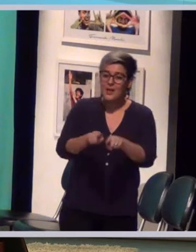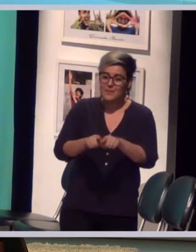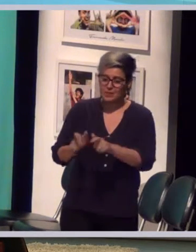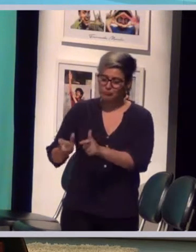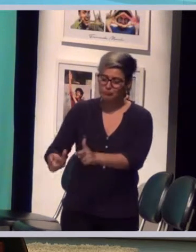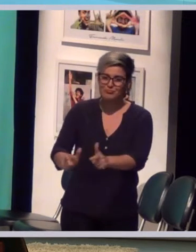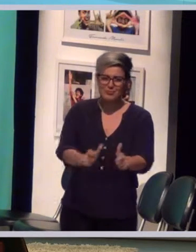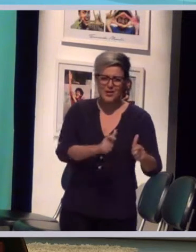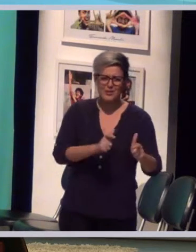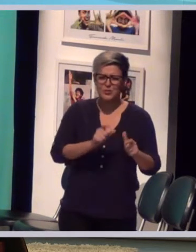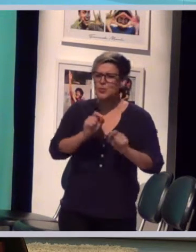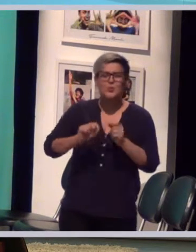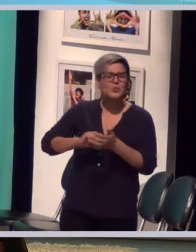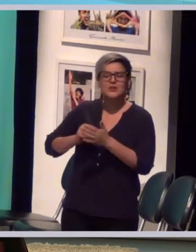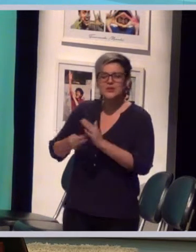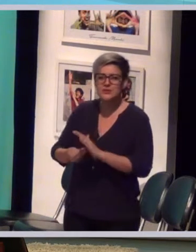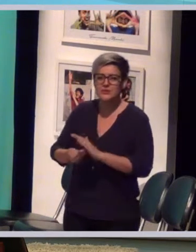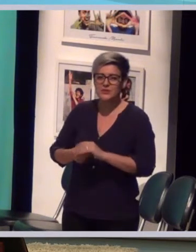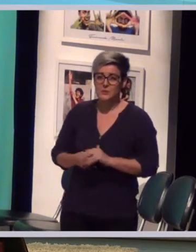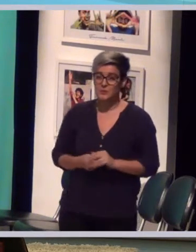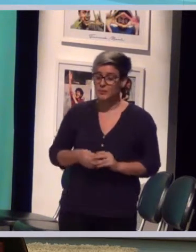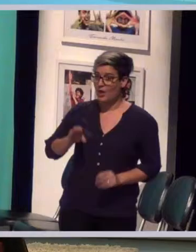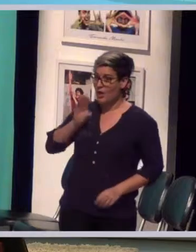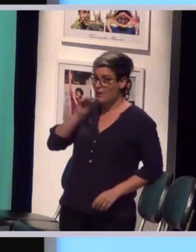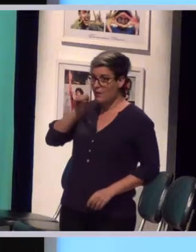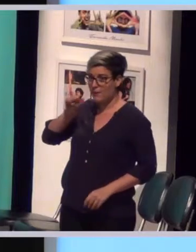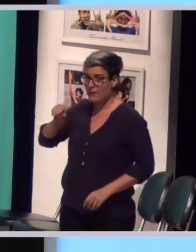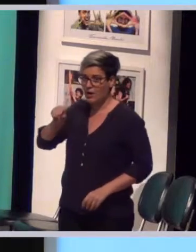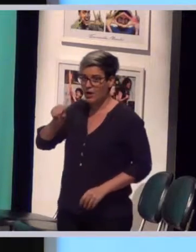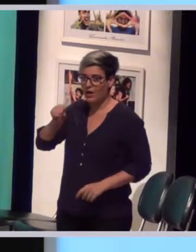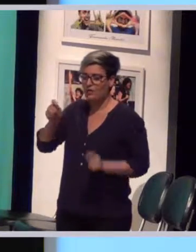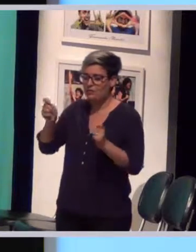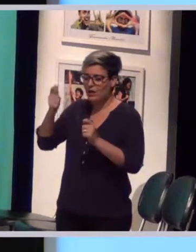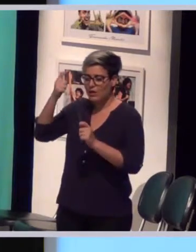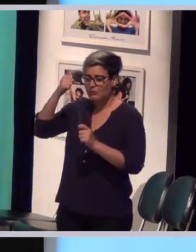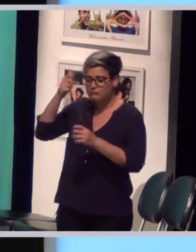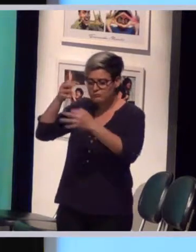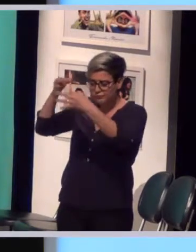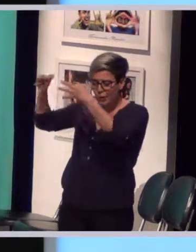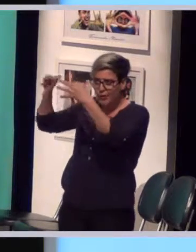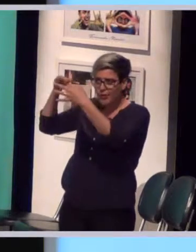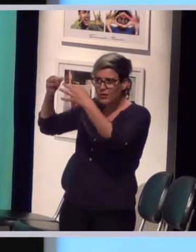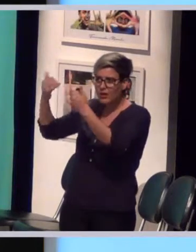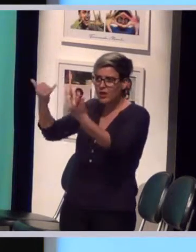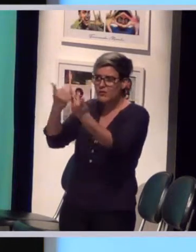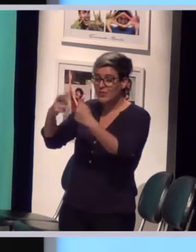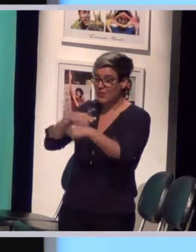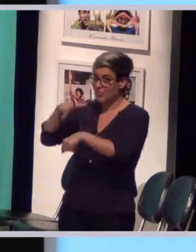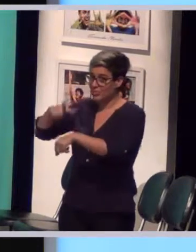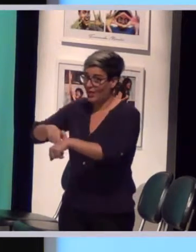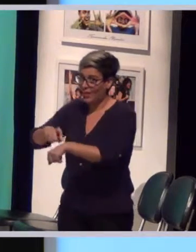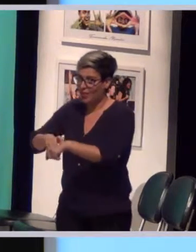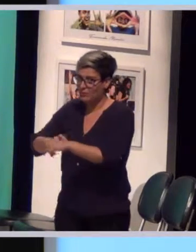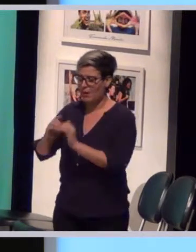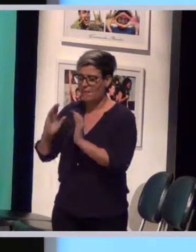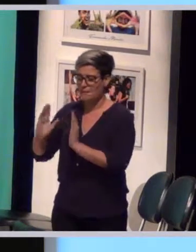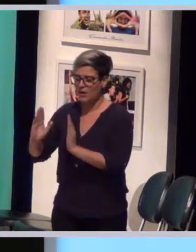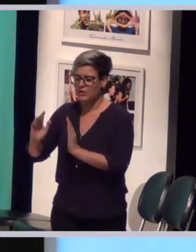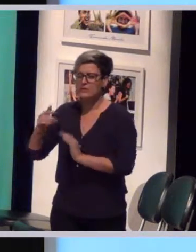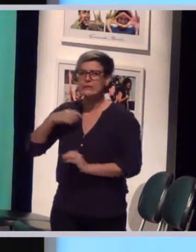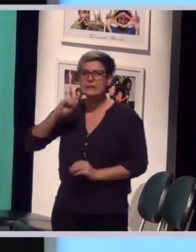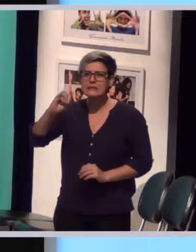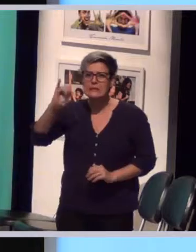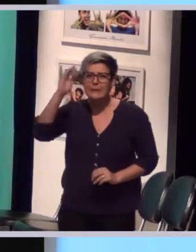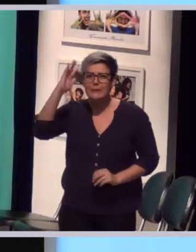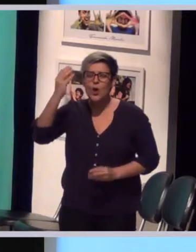espacial. O que seria isso? Na língua oral, nós organizamos as informações no tempo. Se a gente for pensar até mesmo